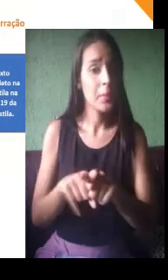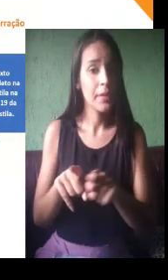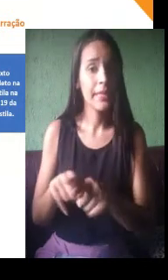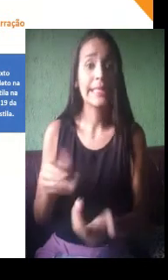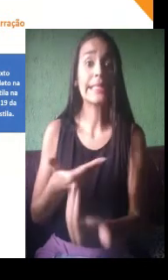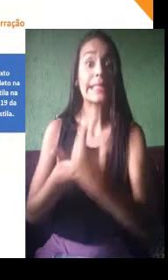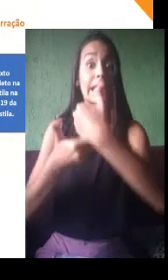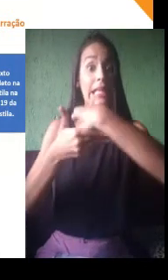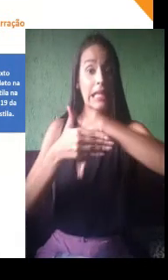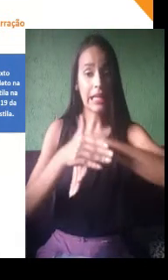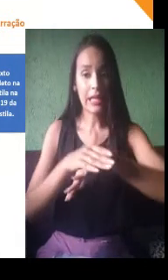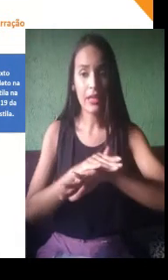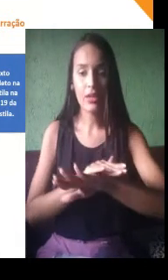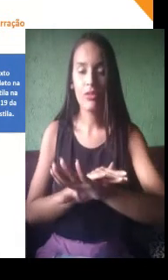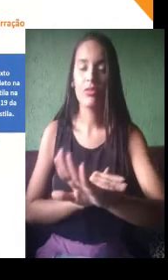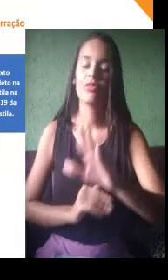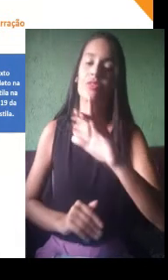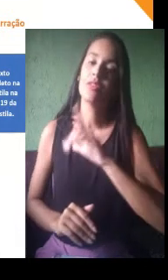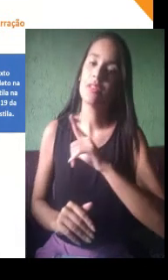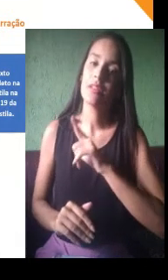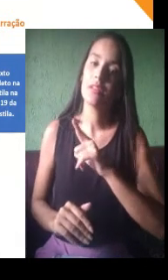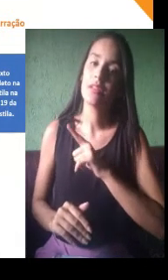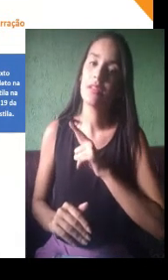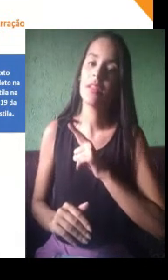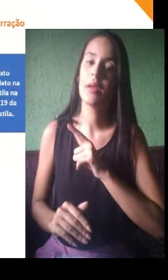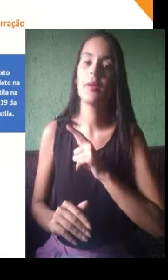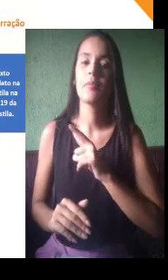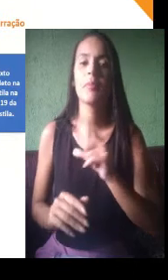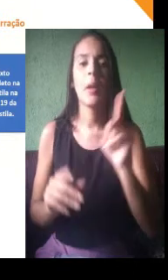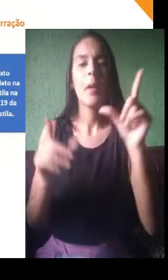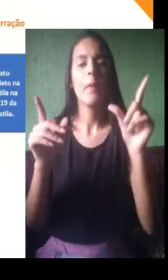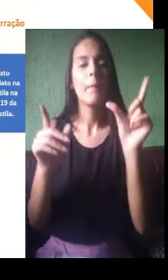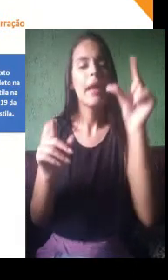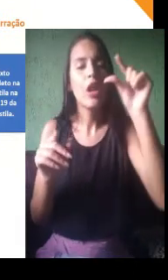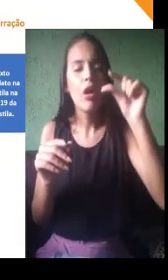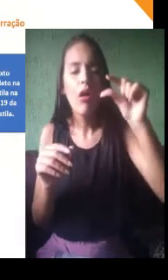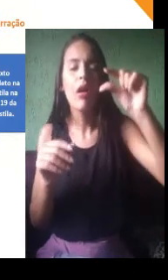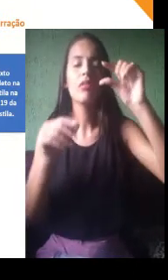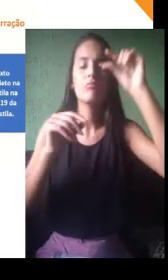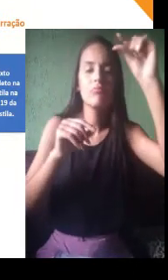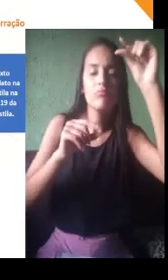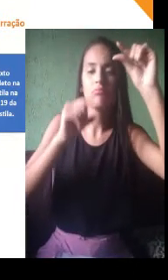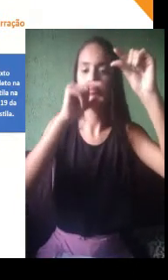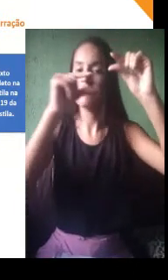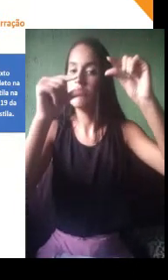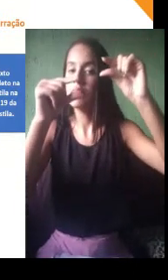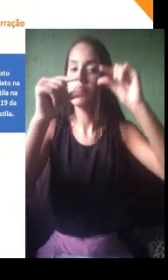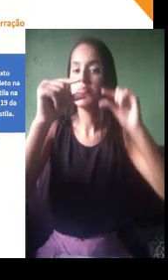convencimento. Pela necessidade de convencimento, ele trouxe uma situação externa. Aqui, contar um fato,